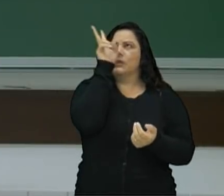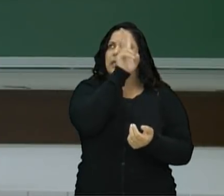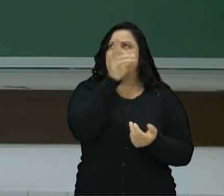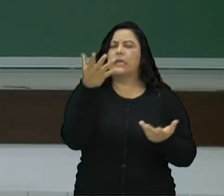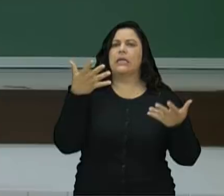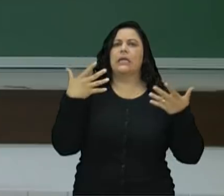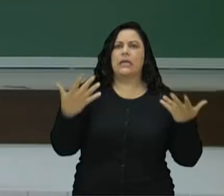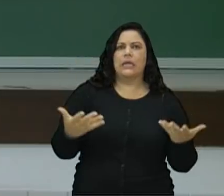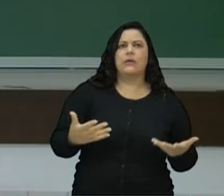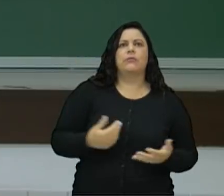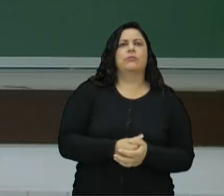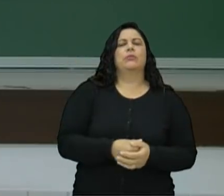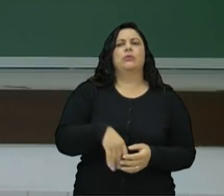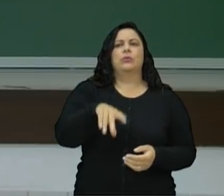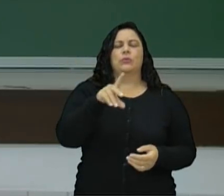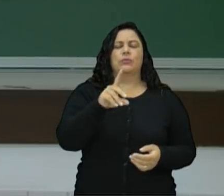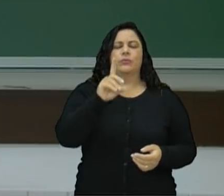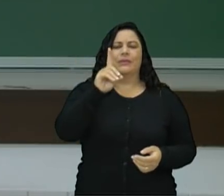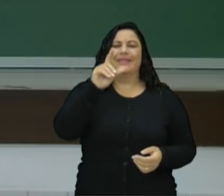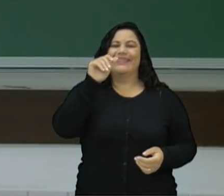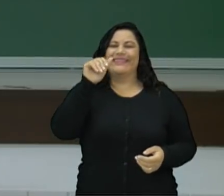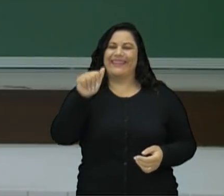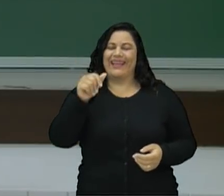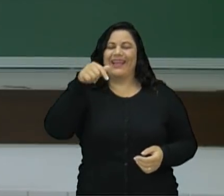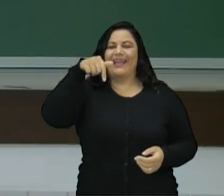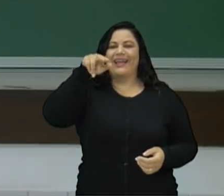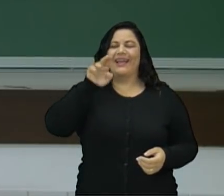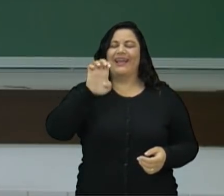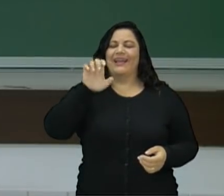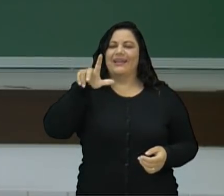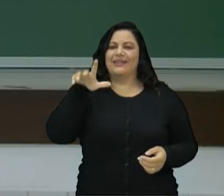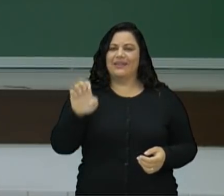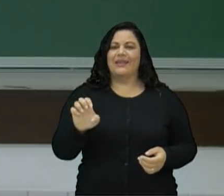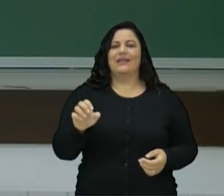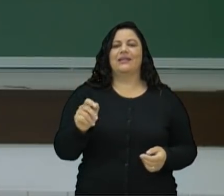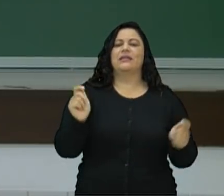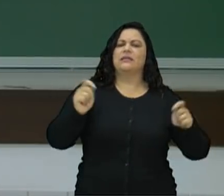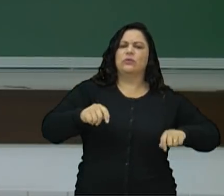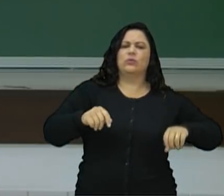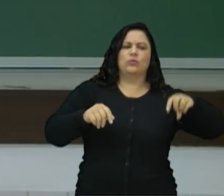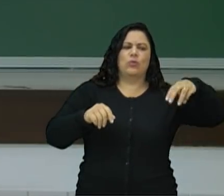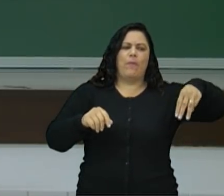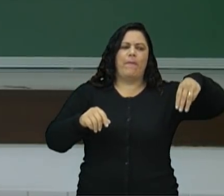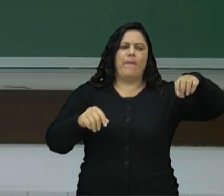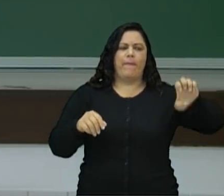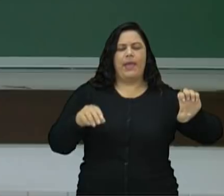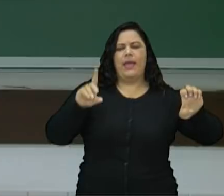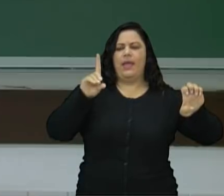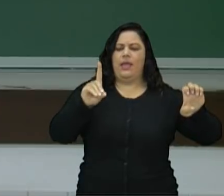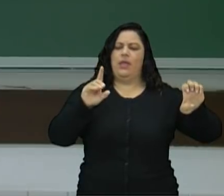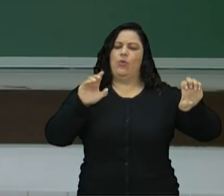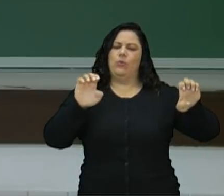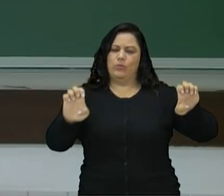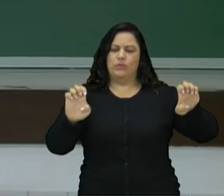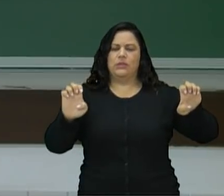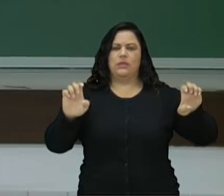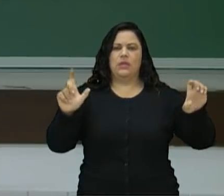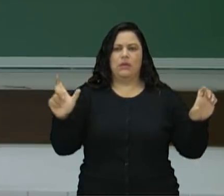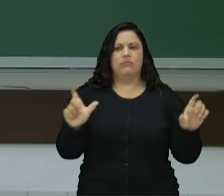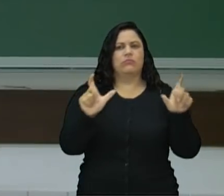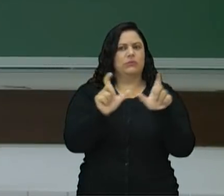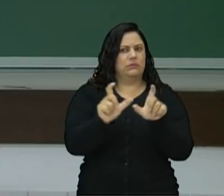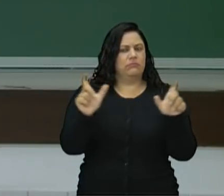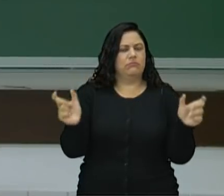né? Eu me lembro daquele encontro. Então, sempre usei o me, uso o de junto. E aí, de mais isso, disso. De